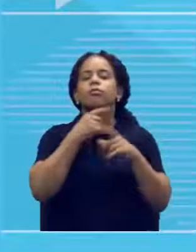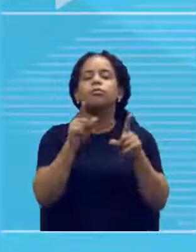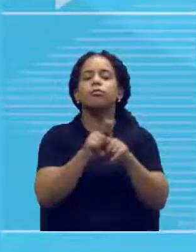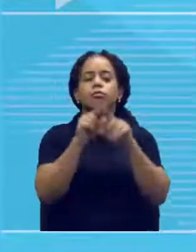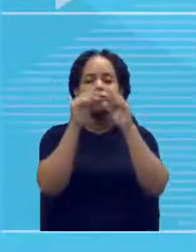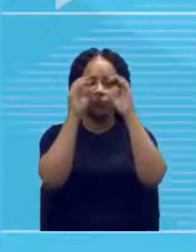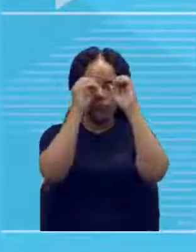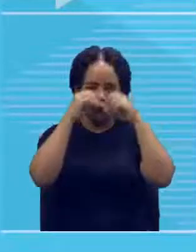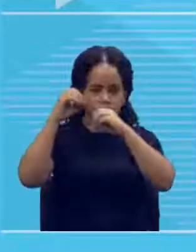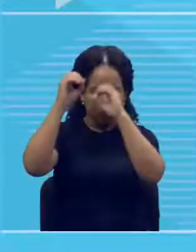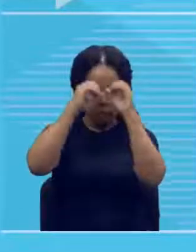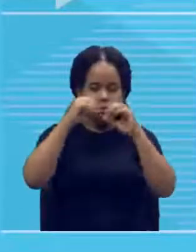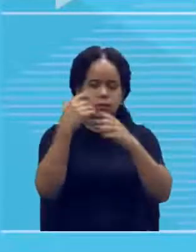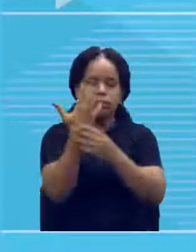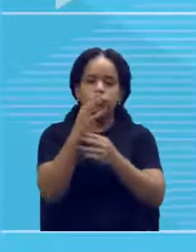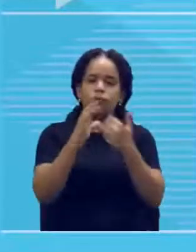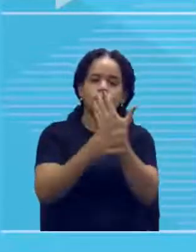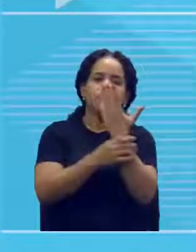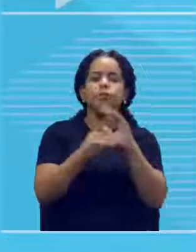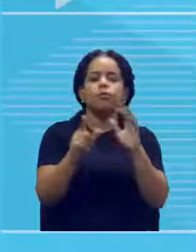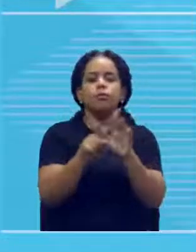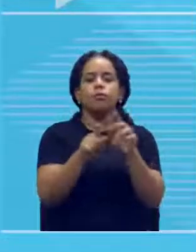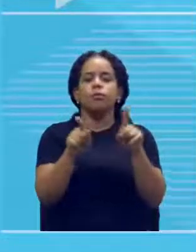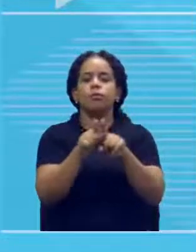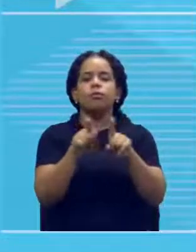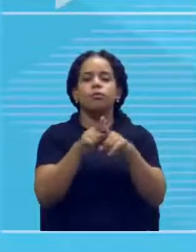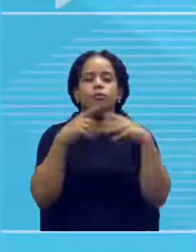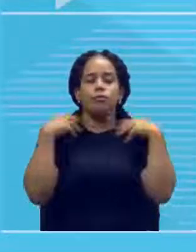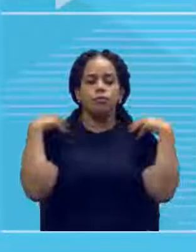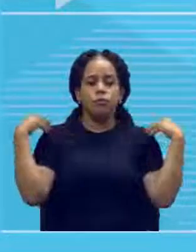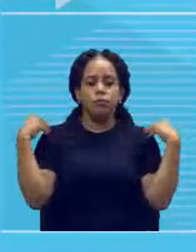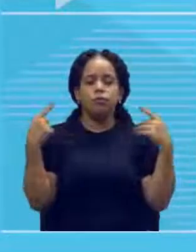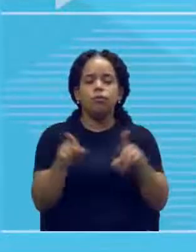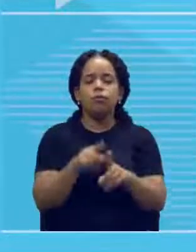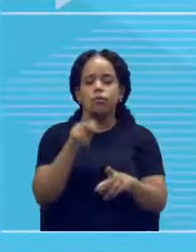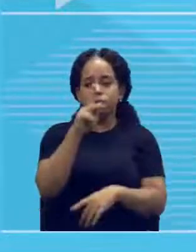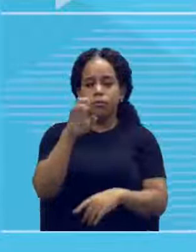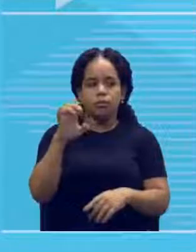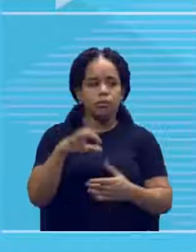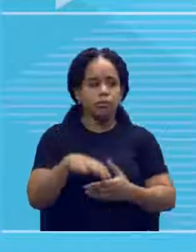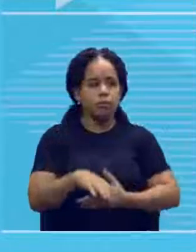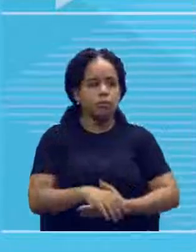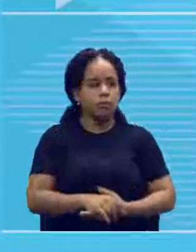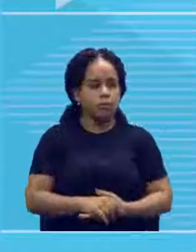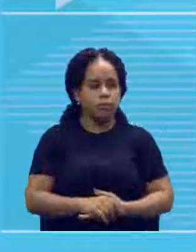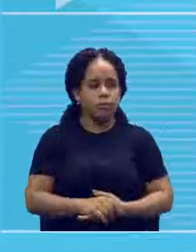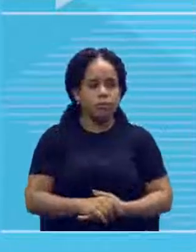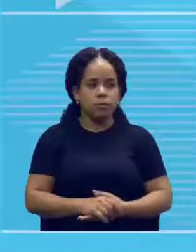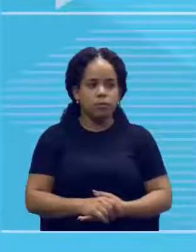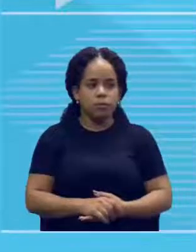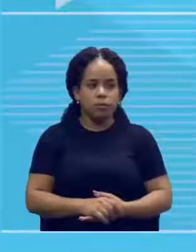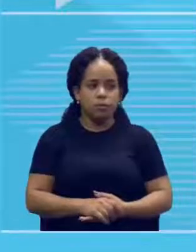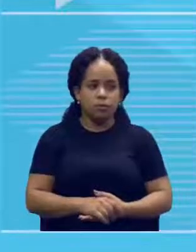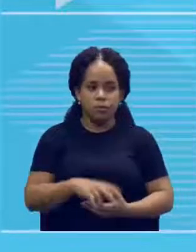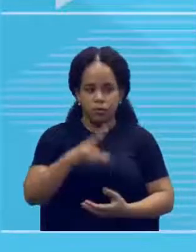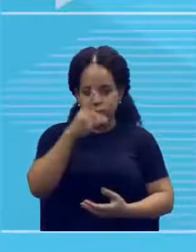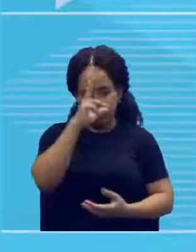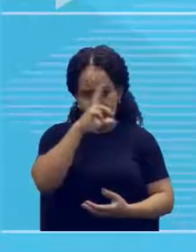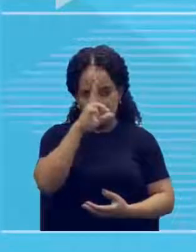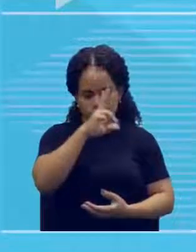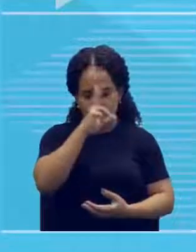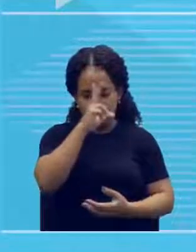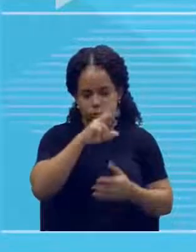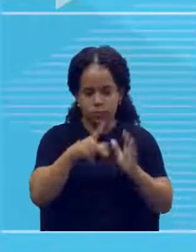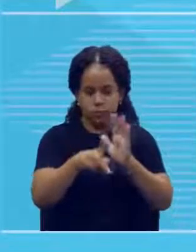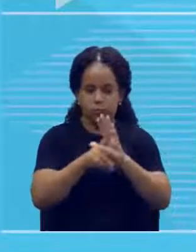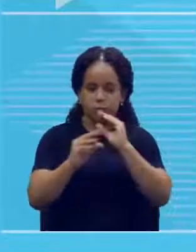boca, mãos, ombro e pés, né? Eu lembro da atriz lá principal na novela Caminho